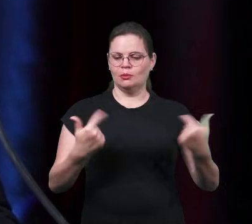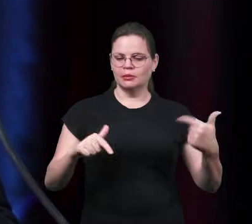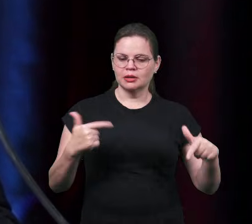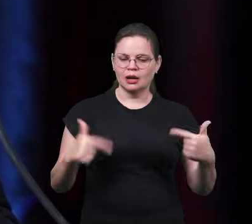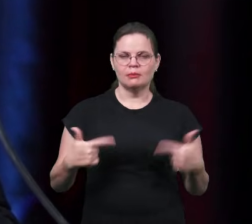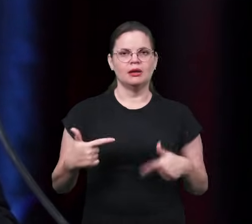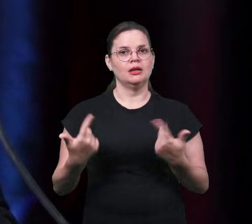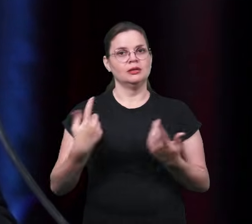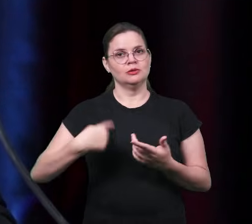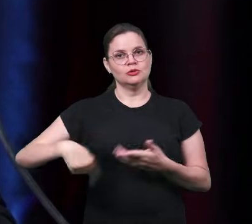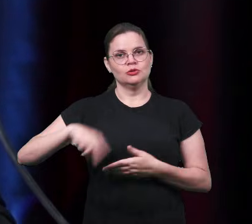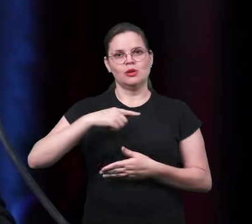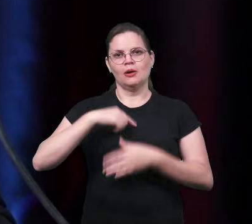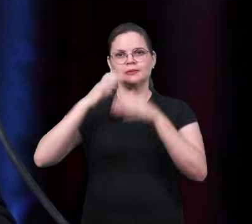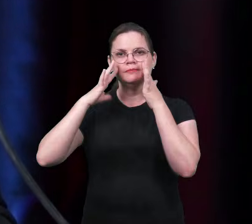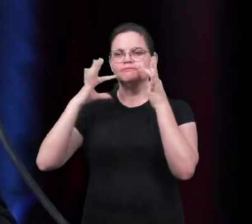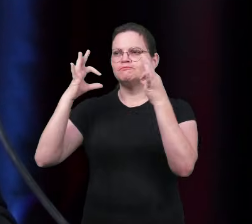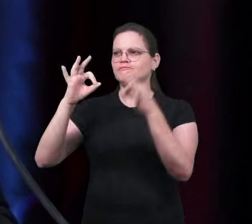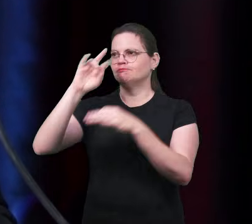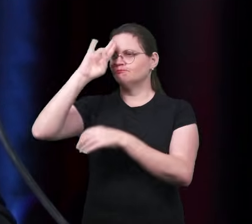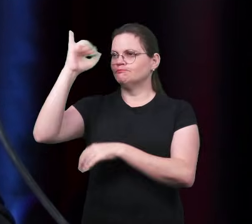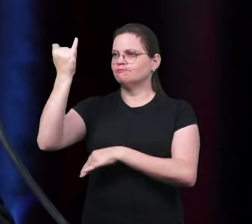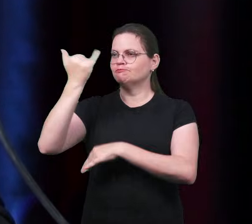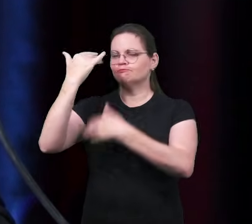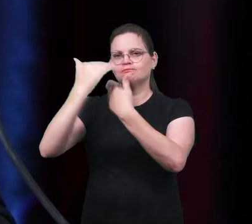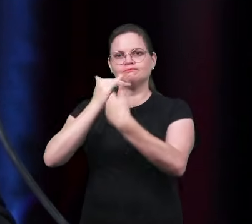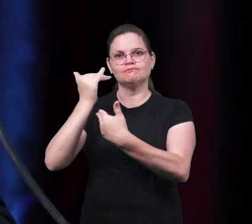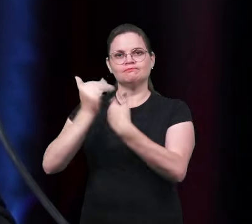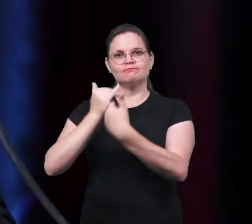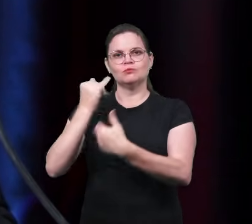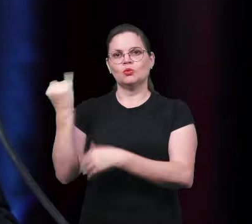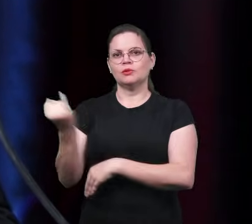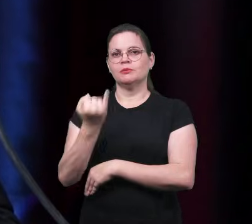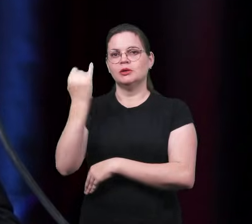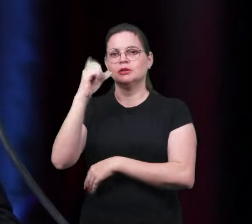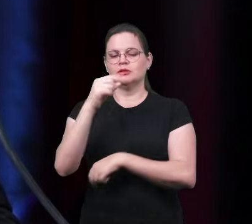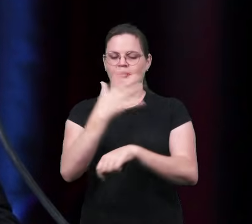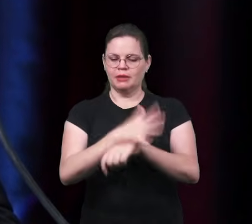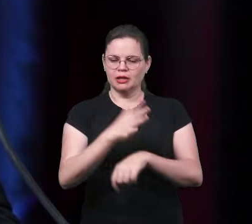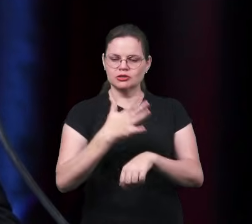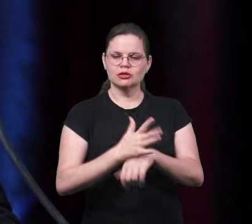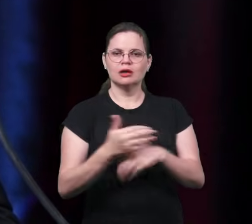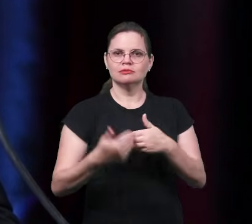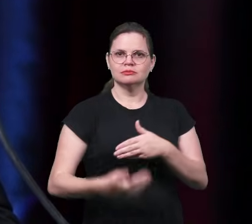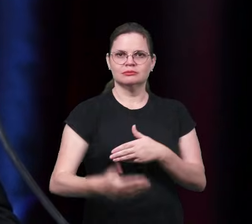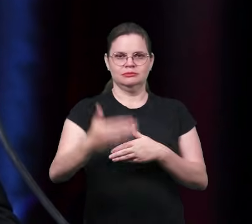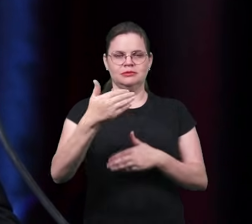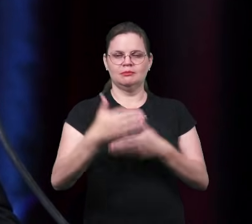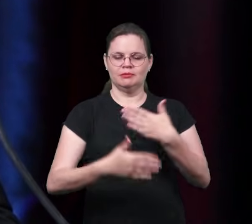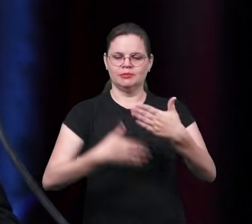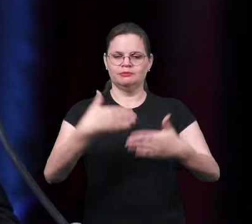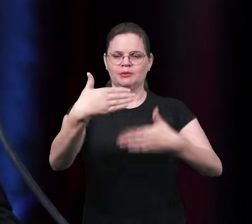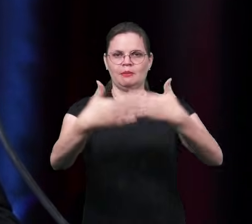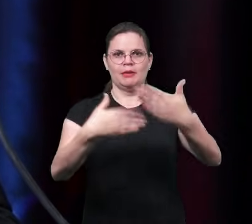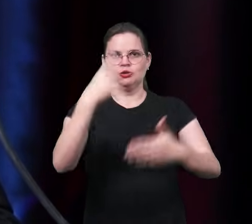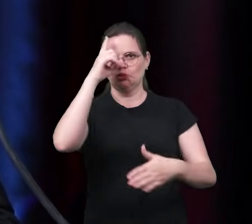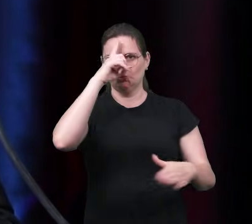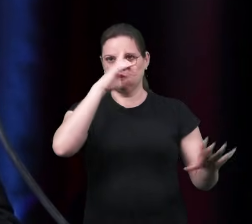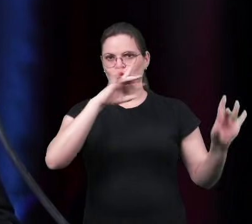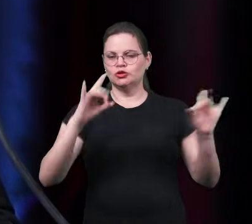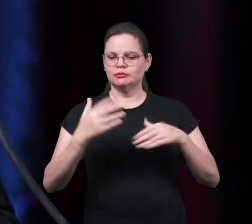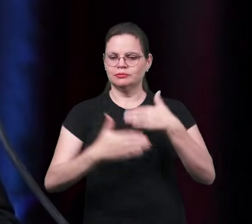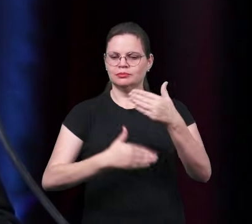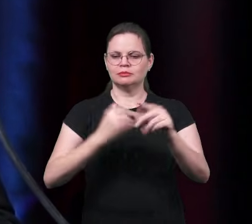nós ouvimos, o Senhor nos orienta, e o importante é isso, é o colocar em prática, no cada dia, né? A cada